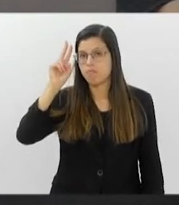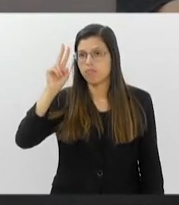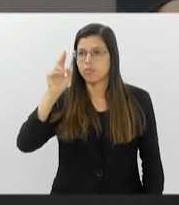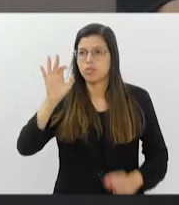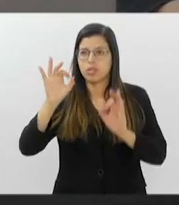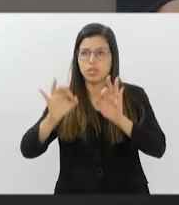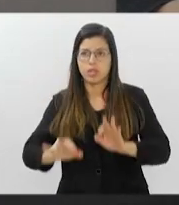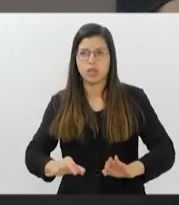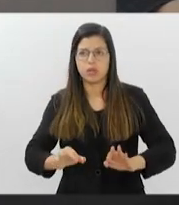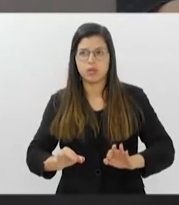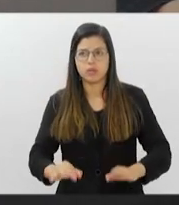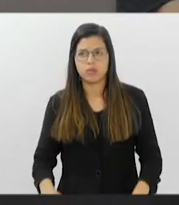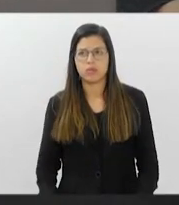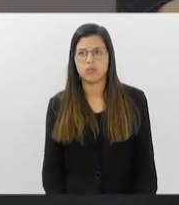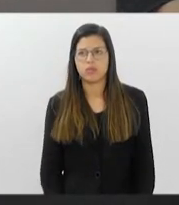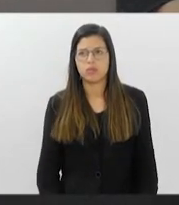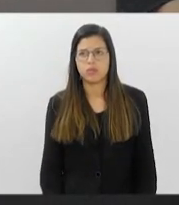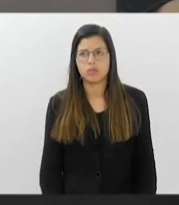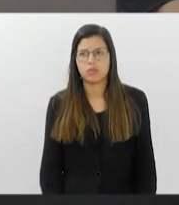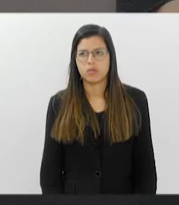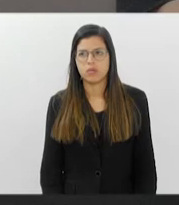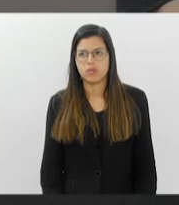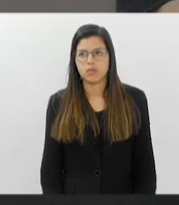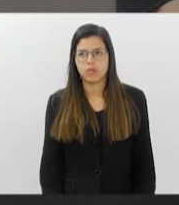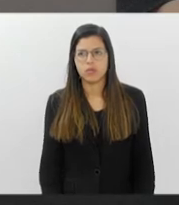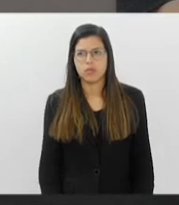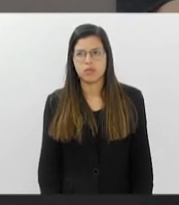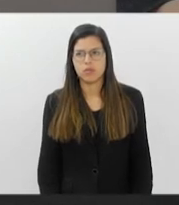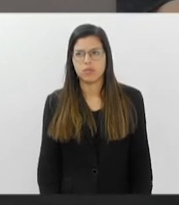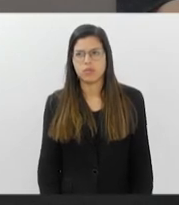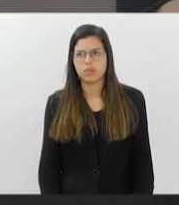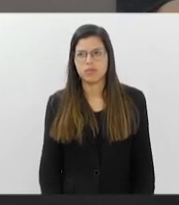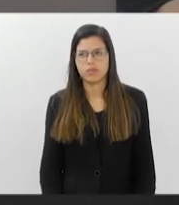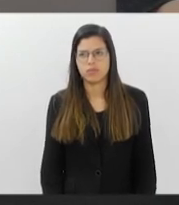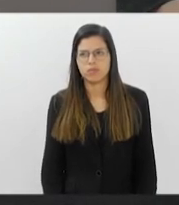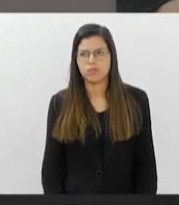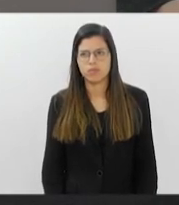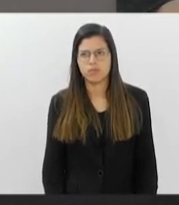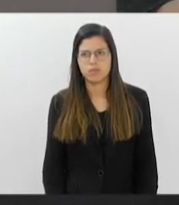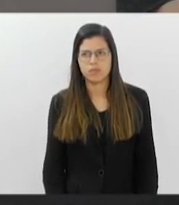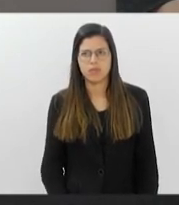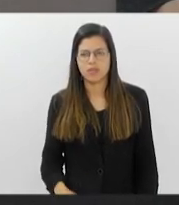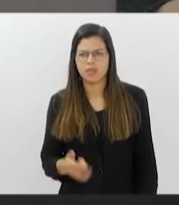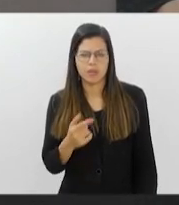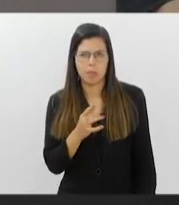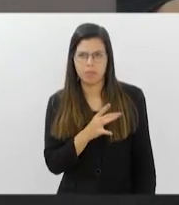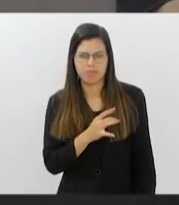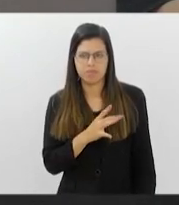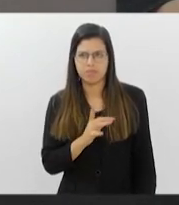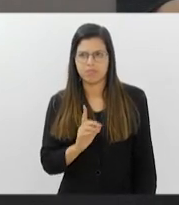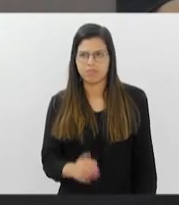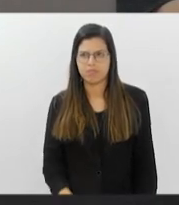Não, eu não morro de medo, não. Eu morro de satisfação. Presidente. Não, medo nenhum. Presidente.